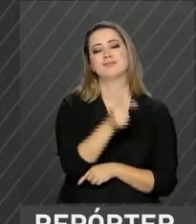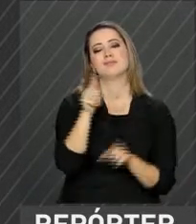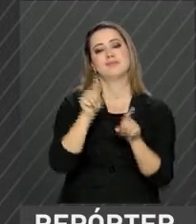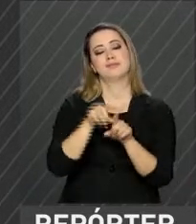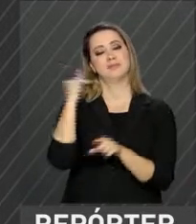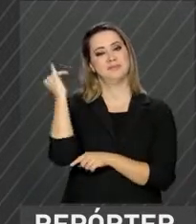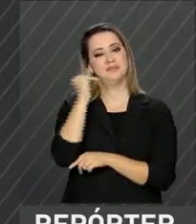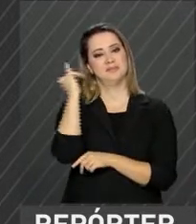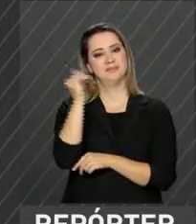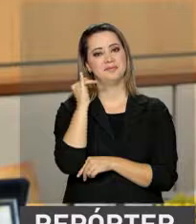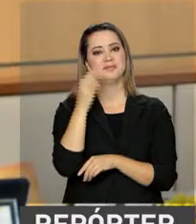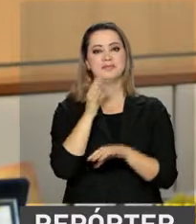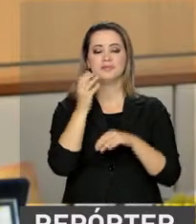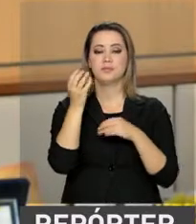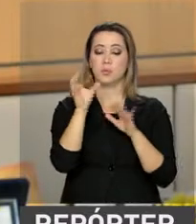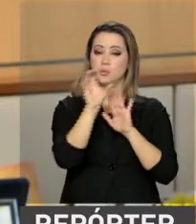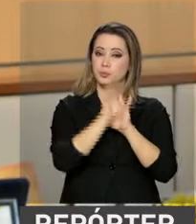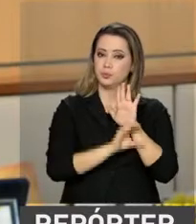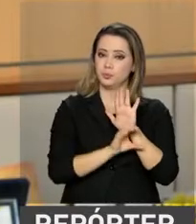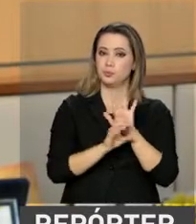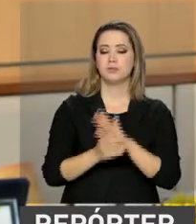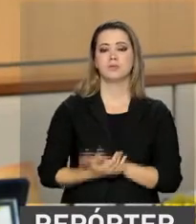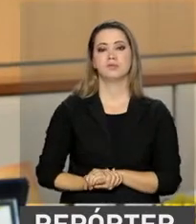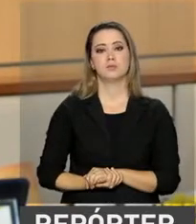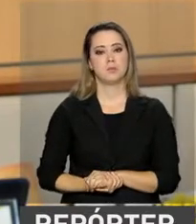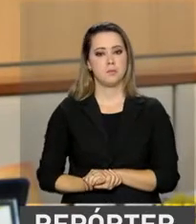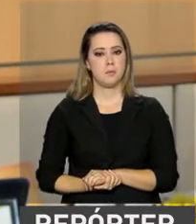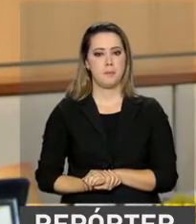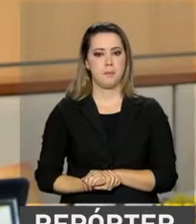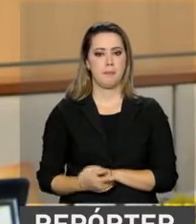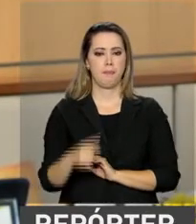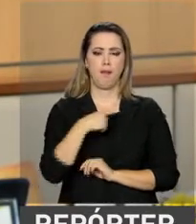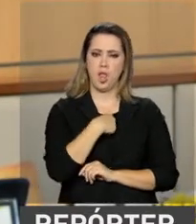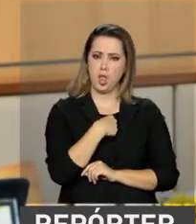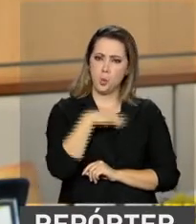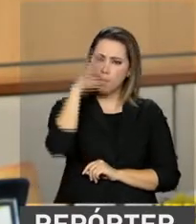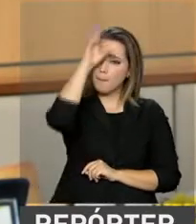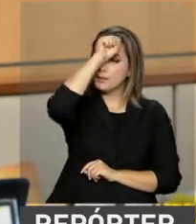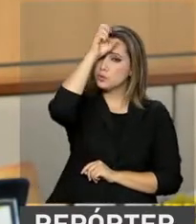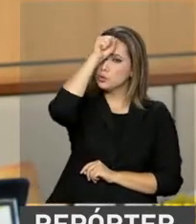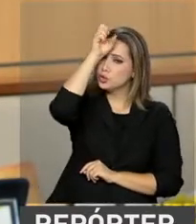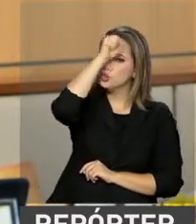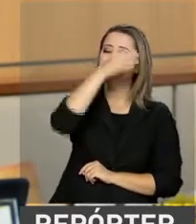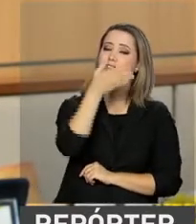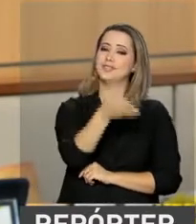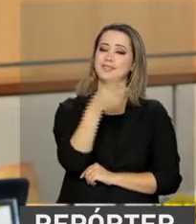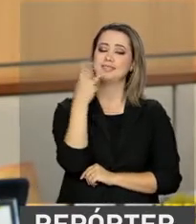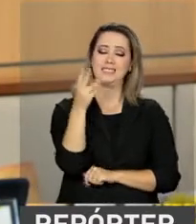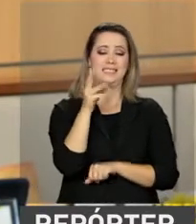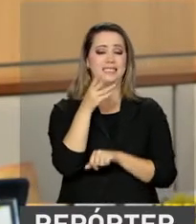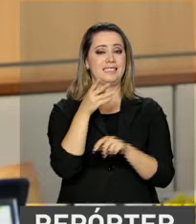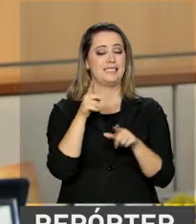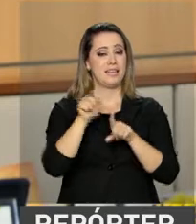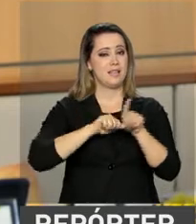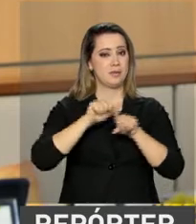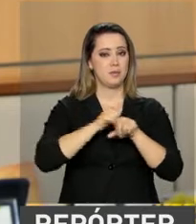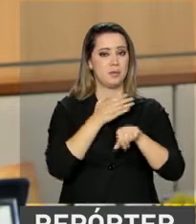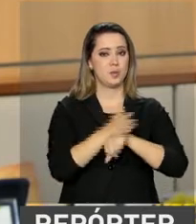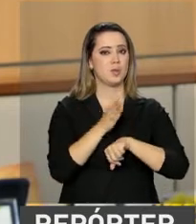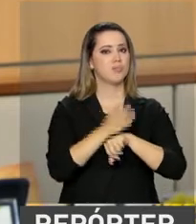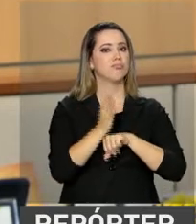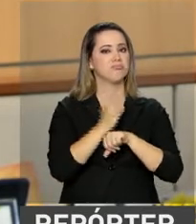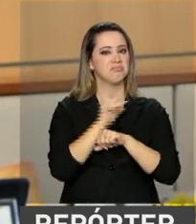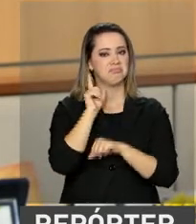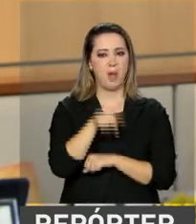fundamental para a carreira três meses de qualificação é considero que isso foi essencial